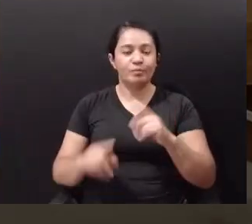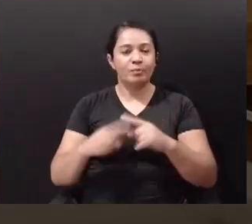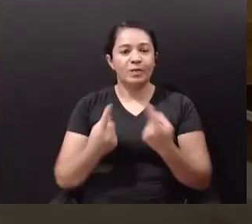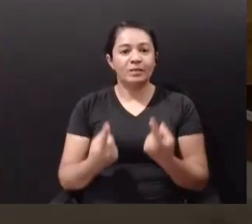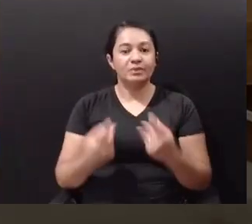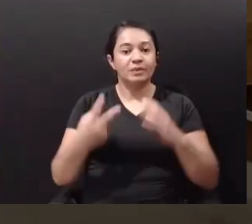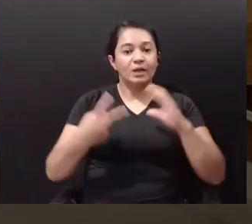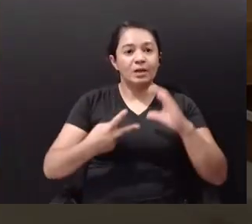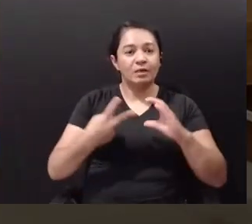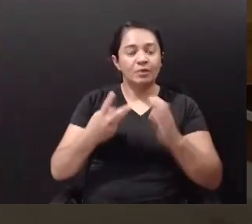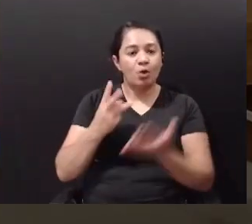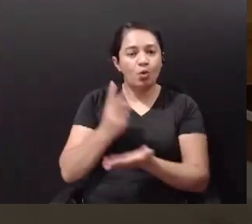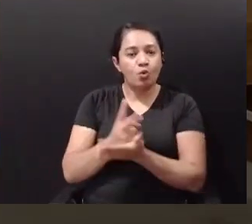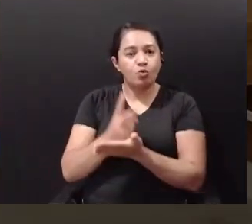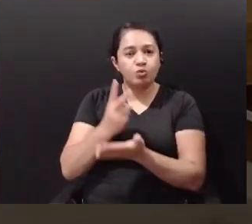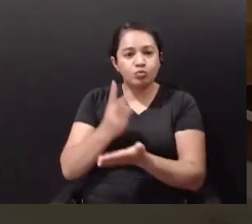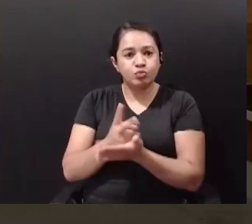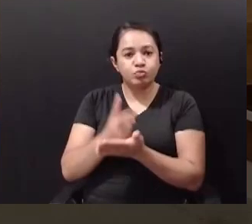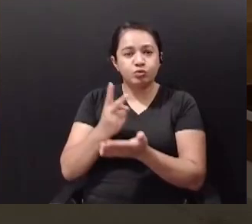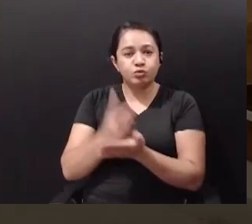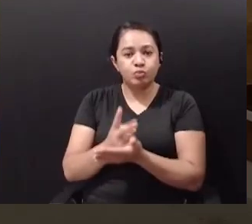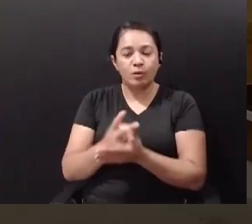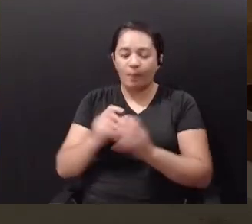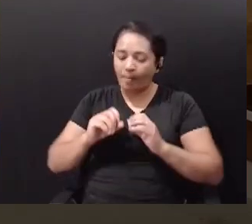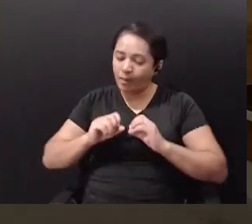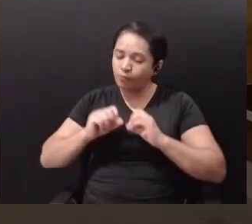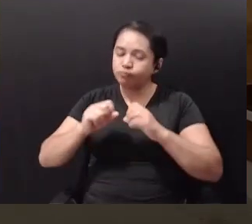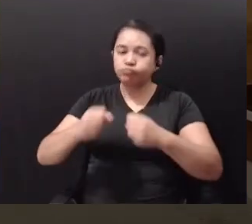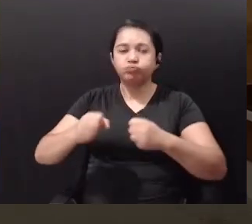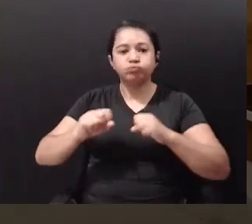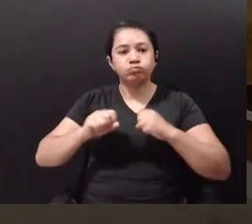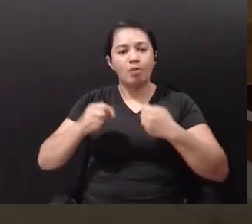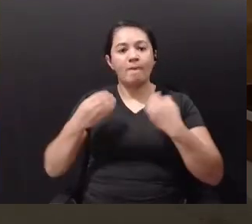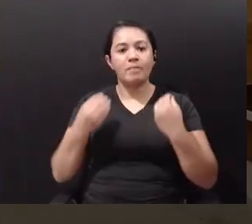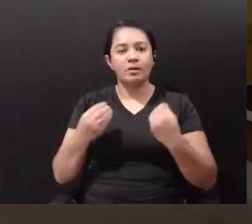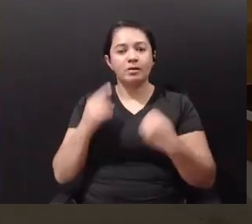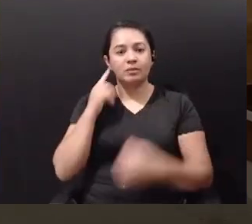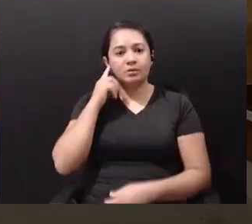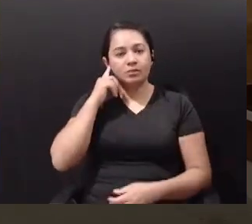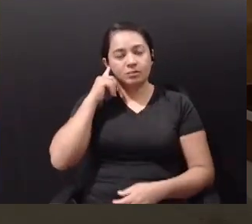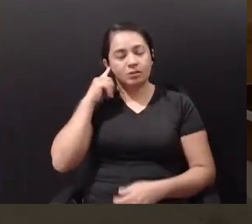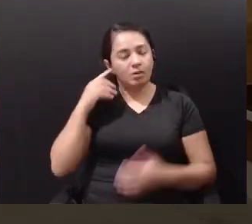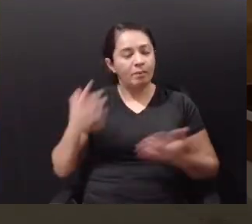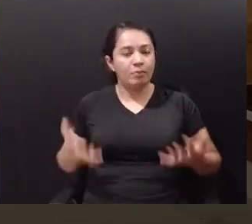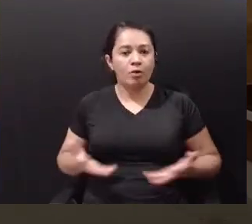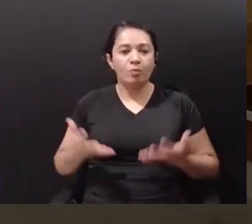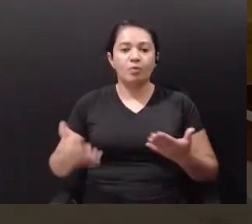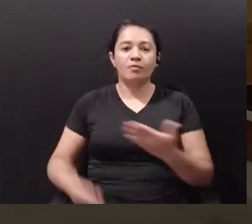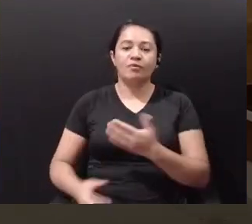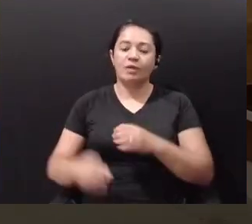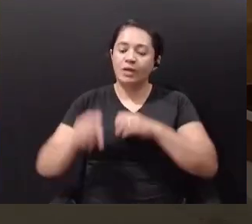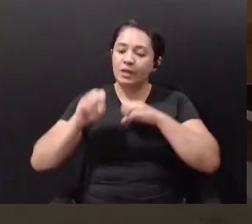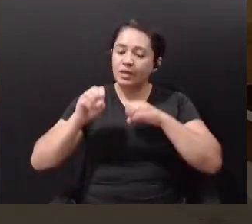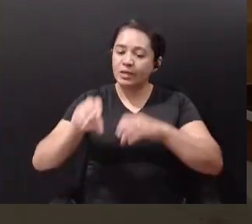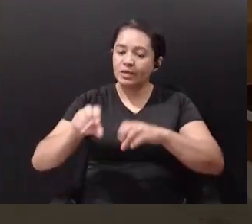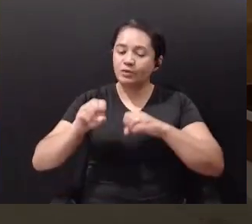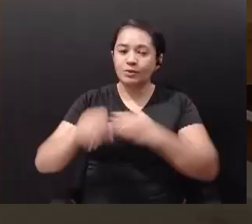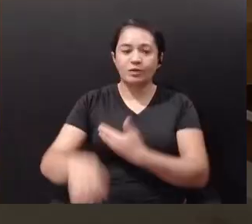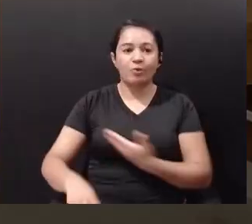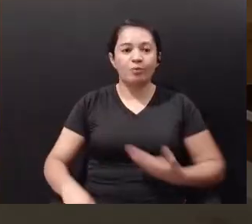continuou envidando esforços assim para promover a educação pública na cidade.